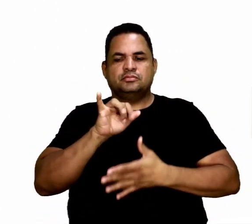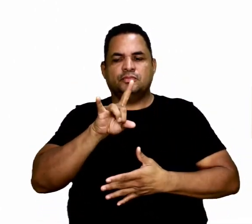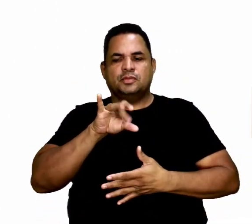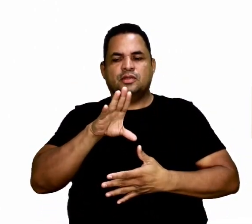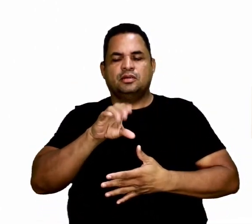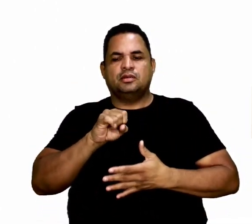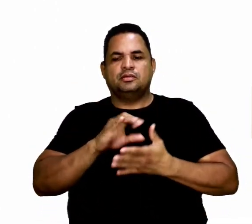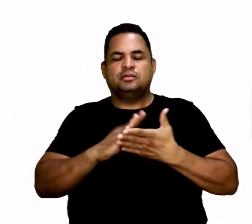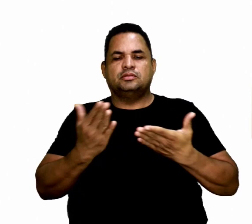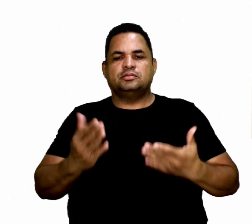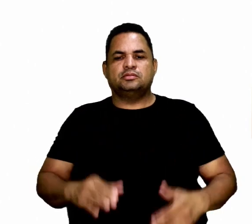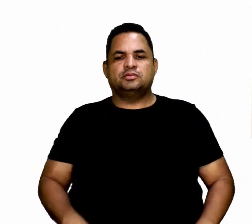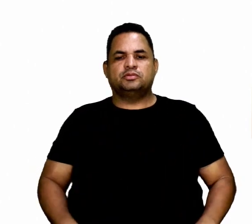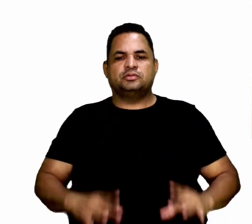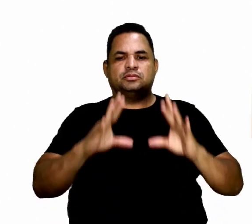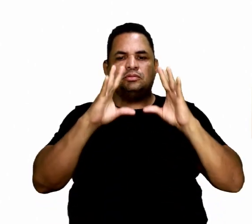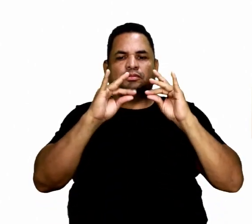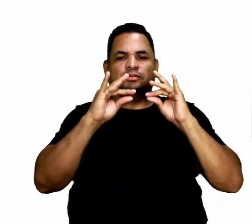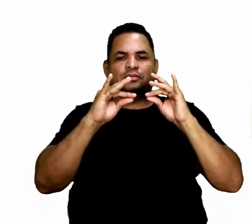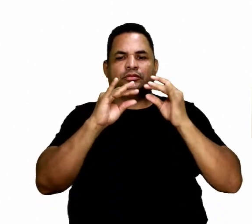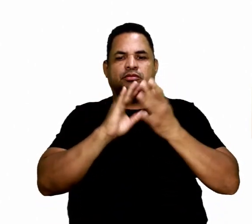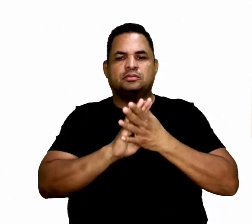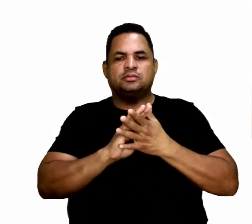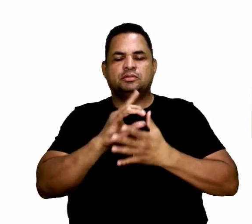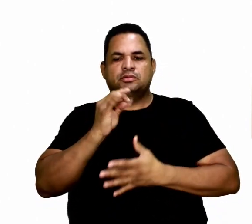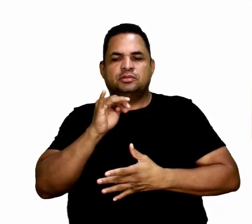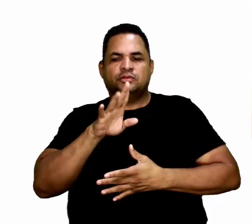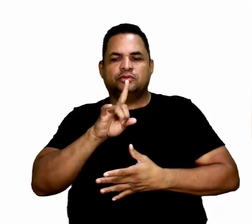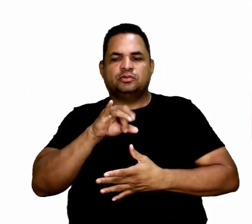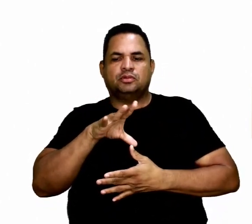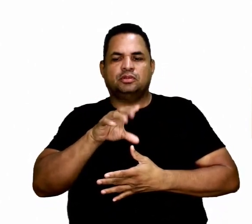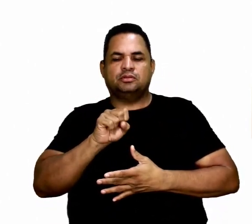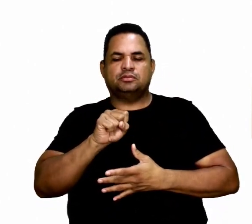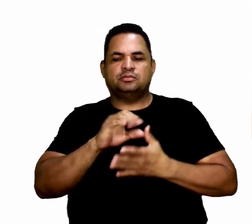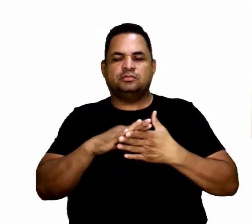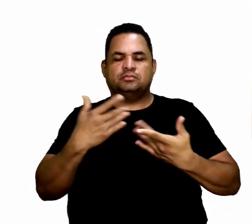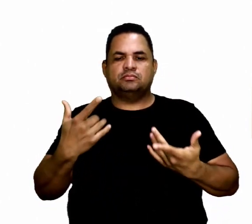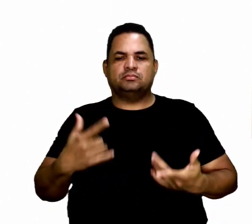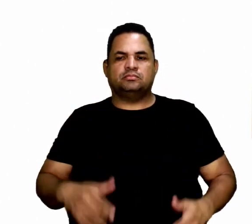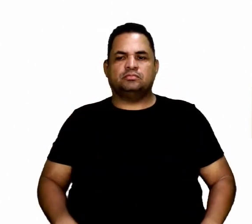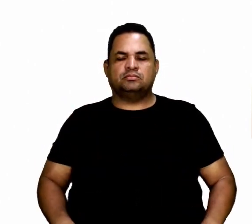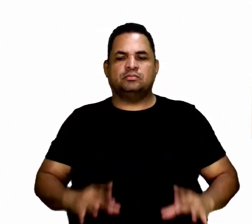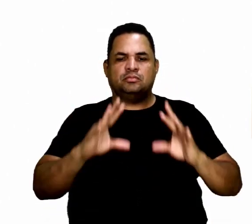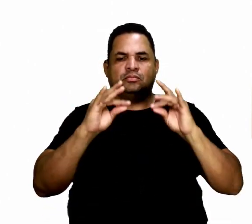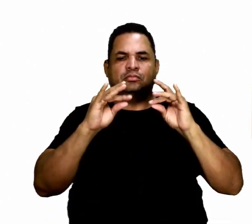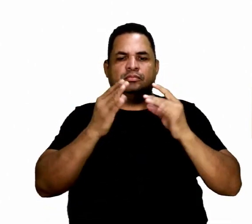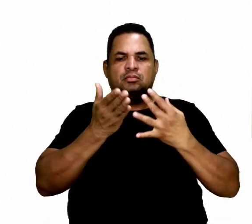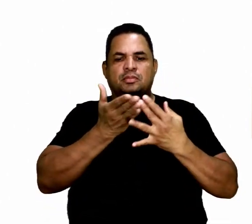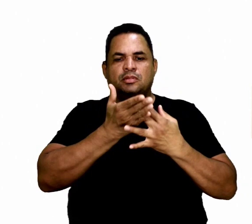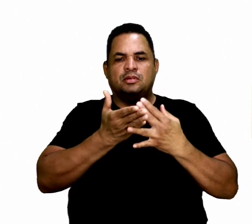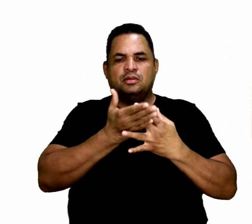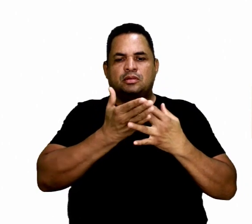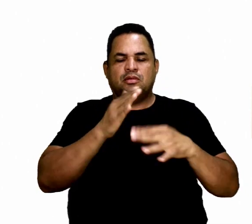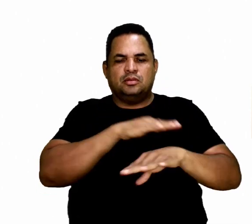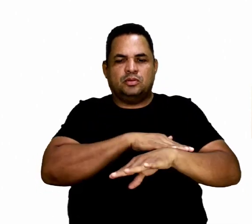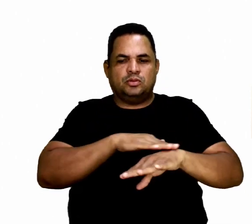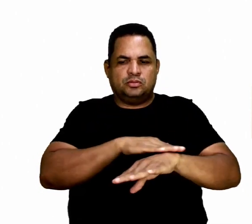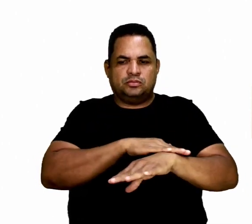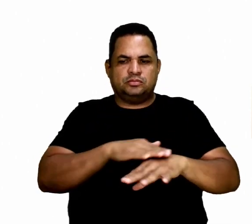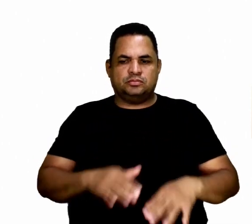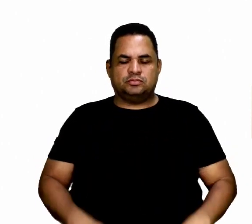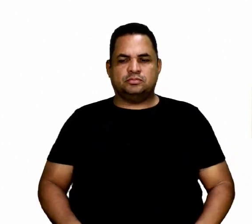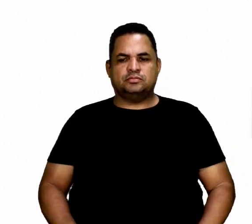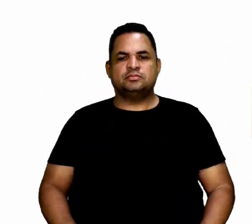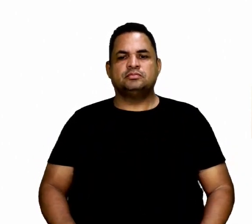então líquidos também tissulares, tissulares são líquidos entre os tecidos e os intersticiais são entre as